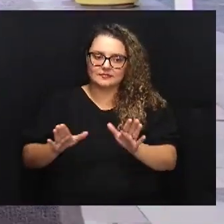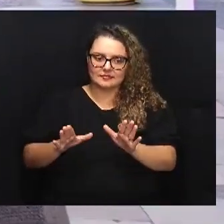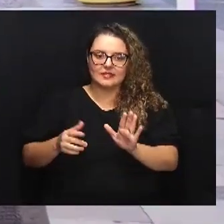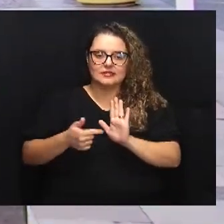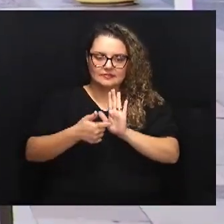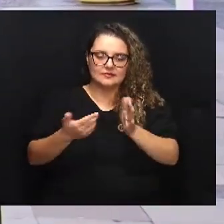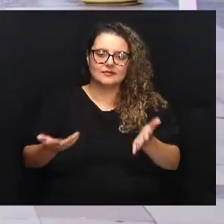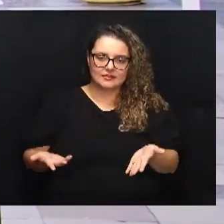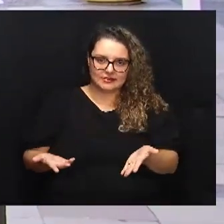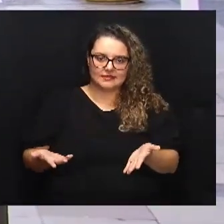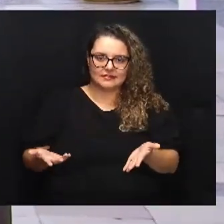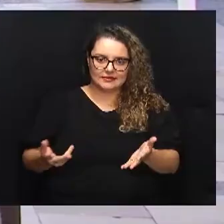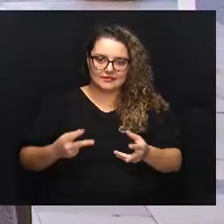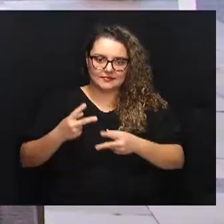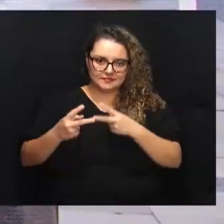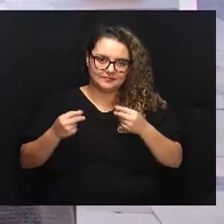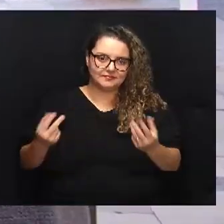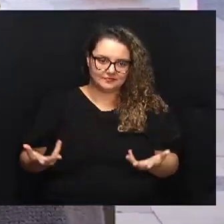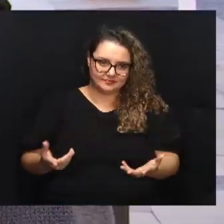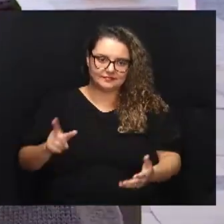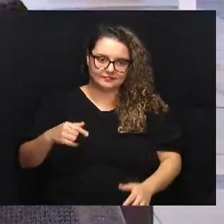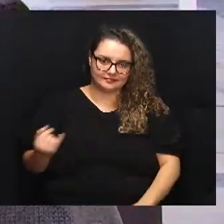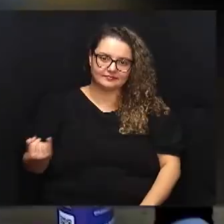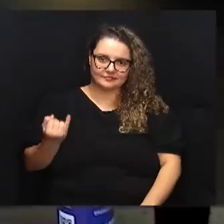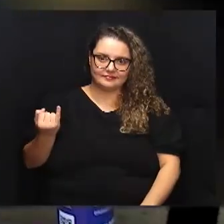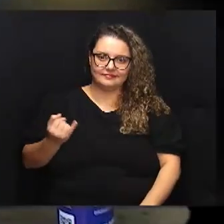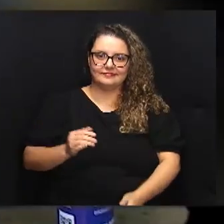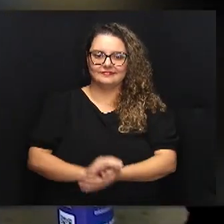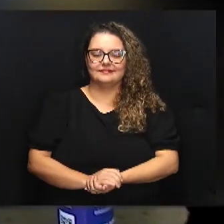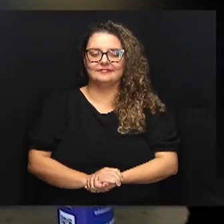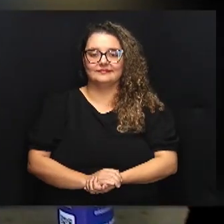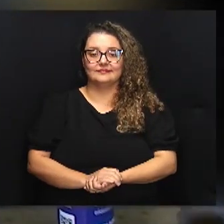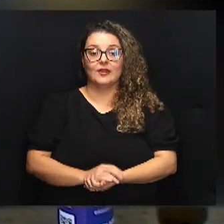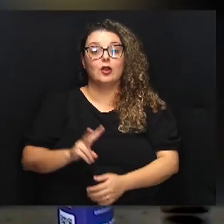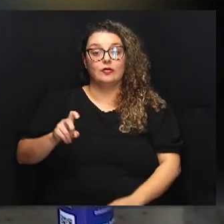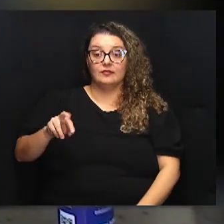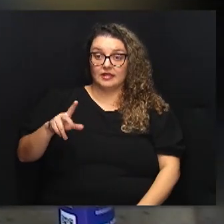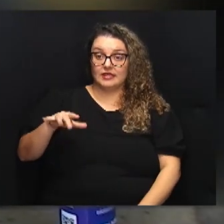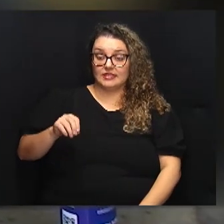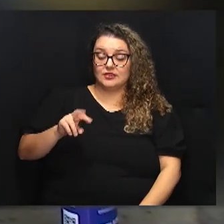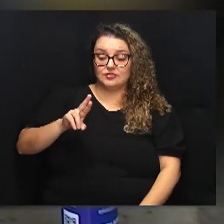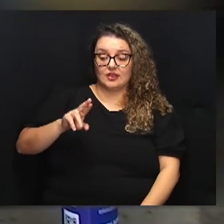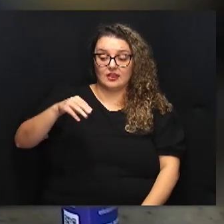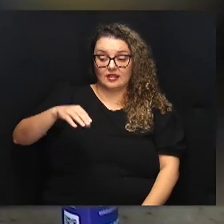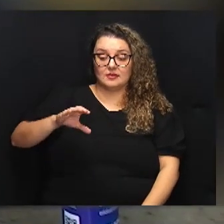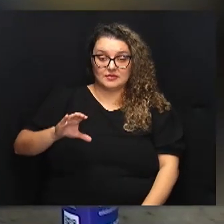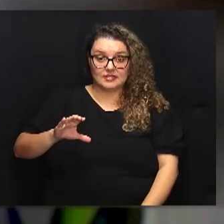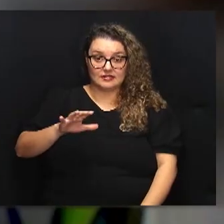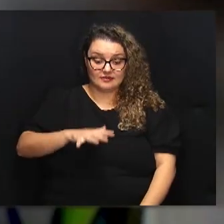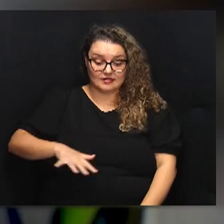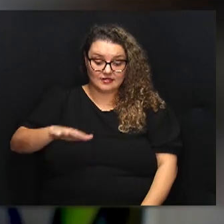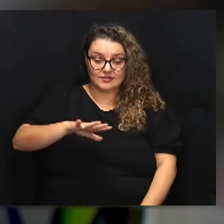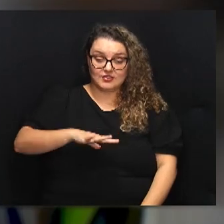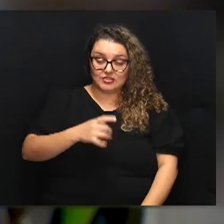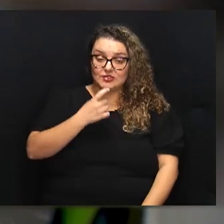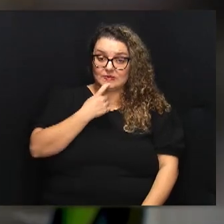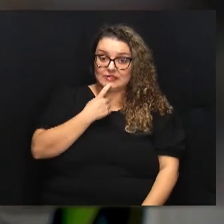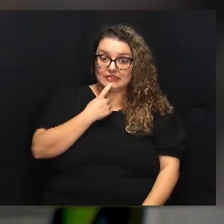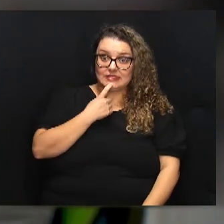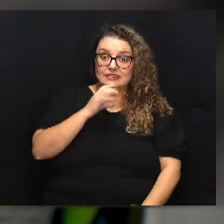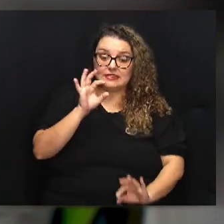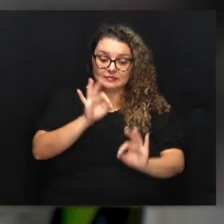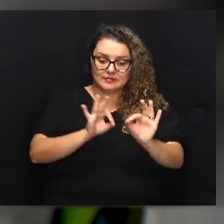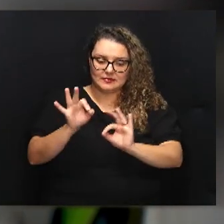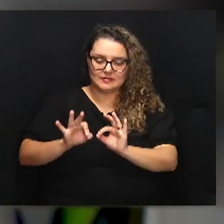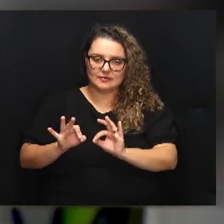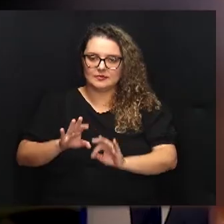demonstrar aí com um presente é muito interessante, importante. O varejo da RMC, a região metropolitana de Campinas, se prepara para